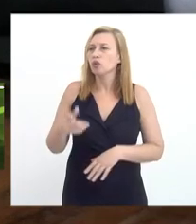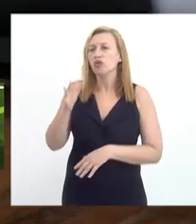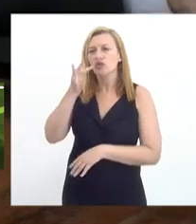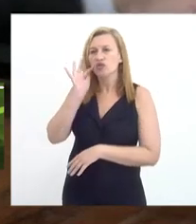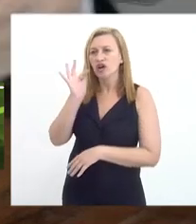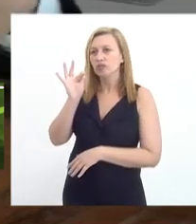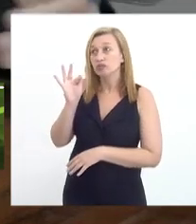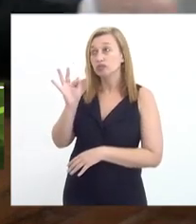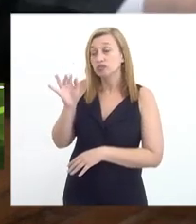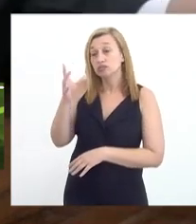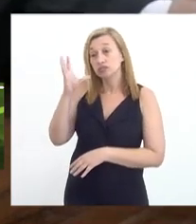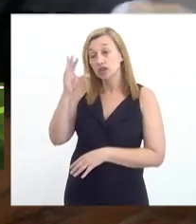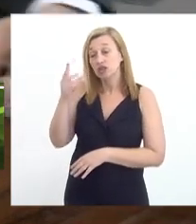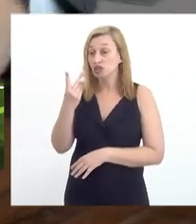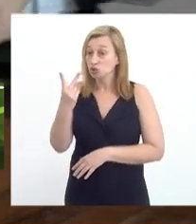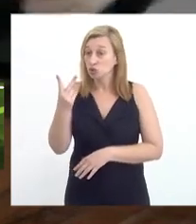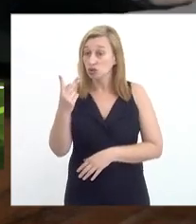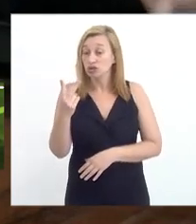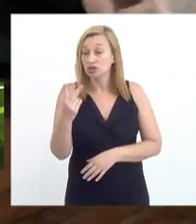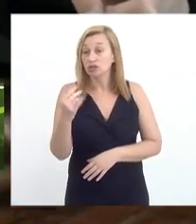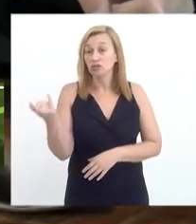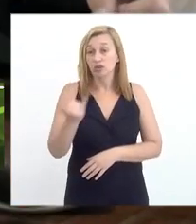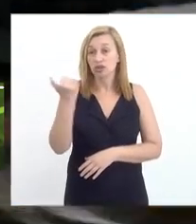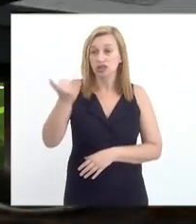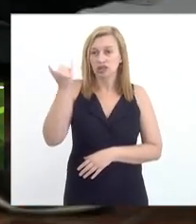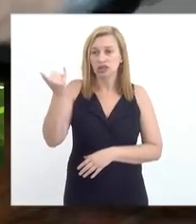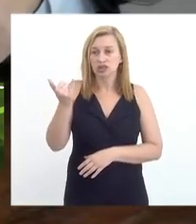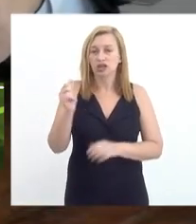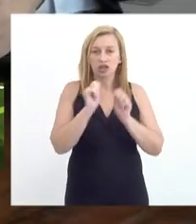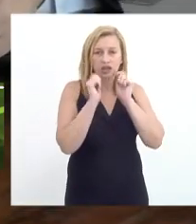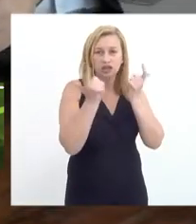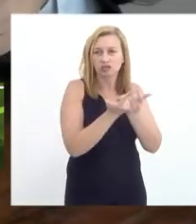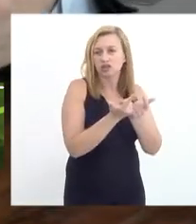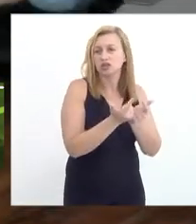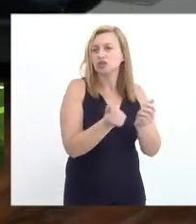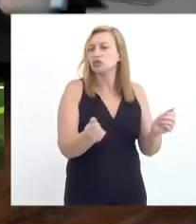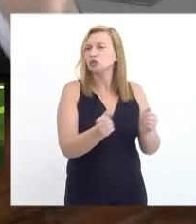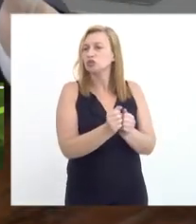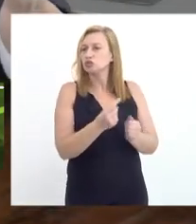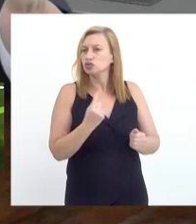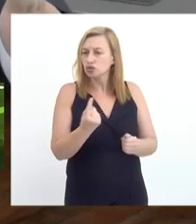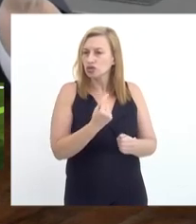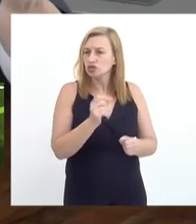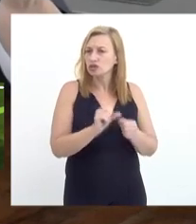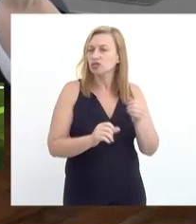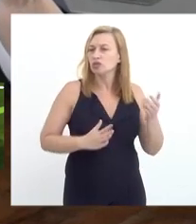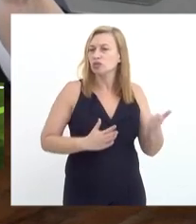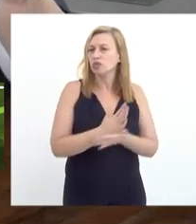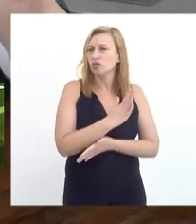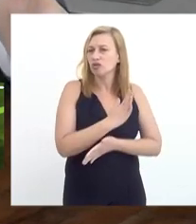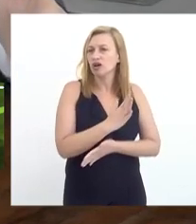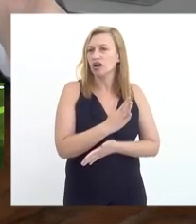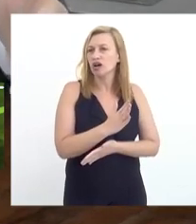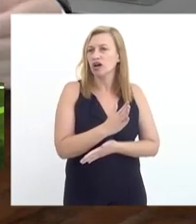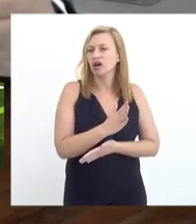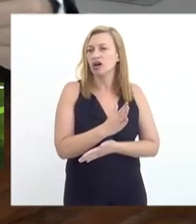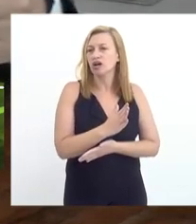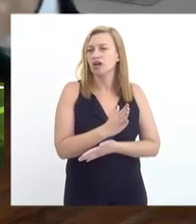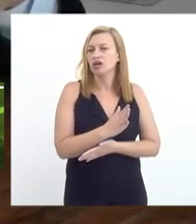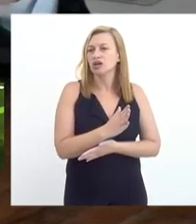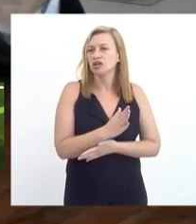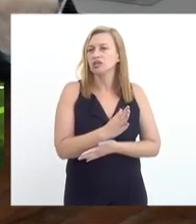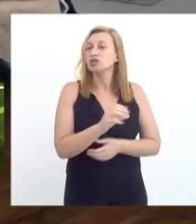Interessantes Com a ajuda Da Assembleia Que foi um texto Feito por nós Foi governo E Assembleia Nós conseguimos Aprovar O dispositivo De